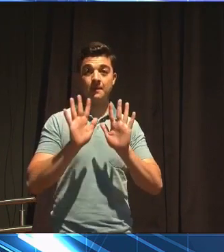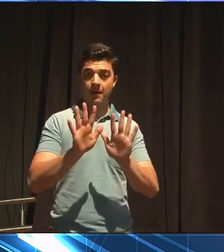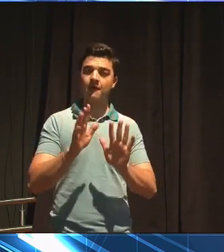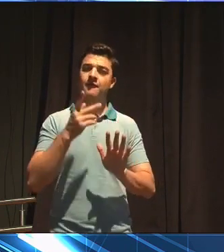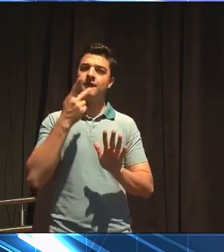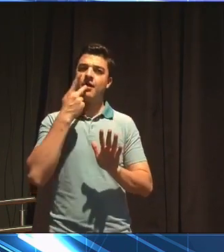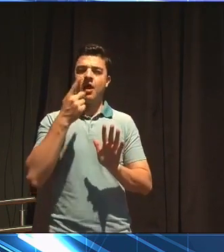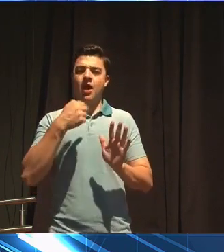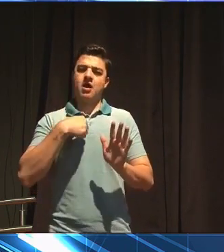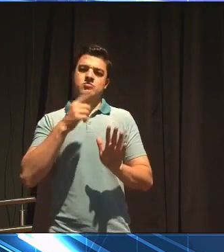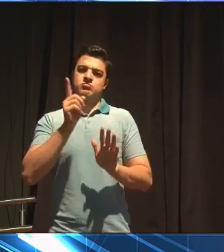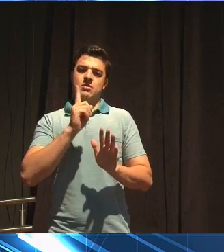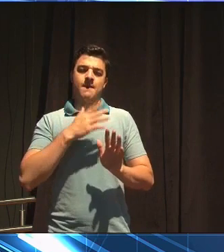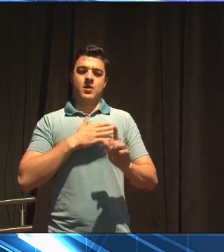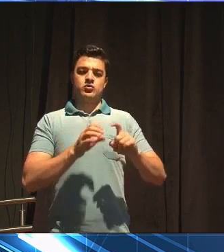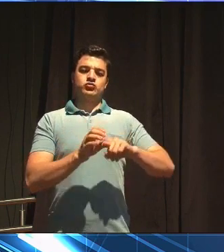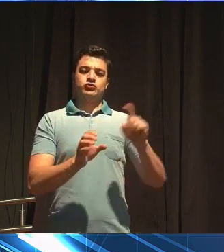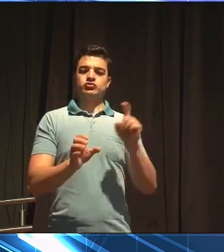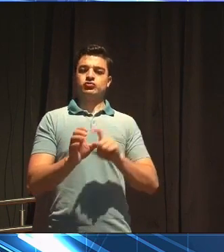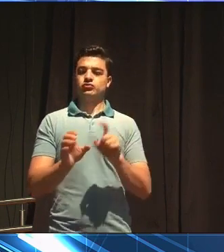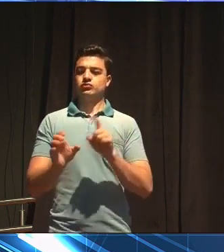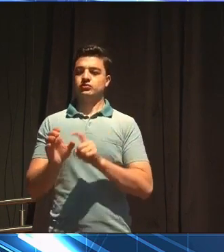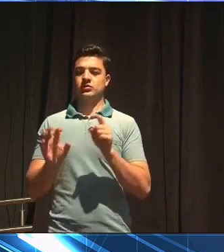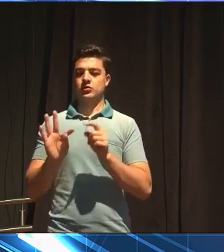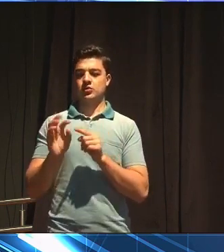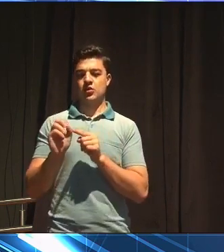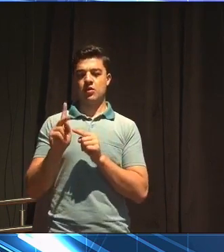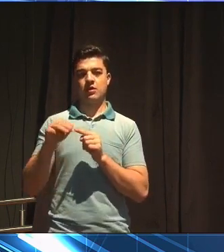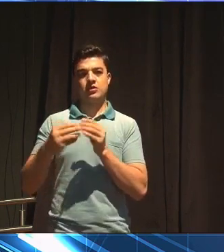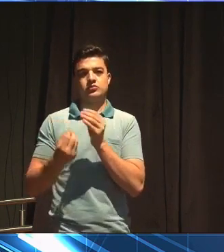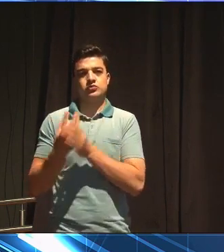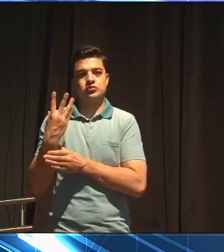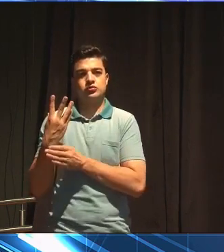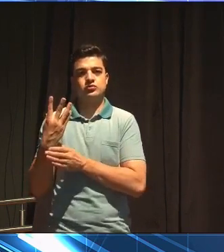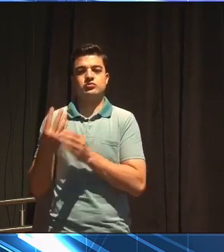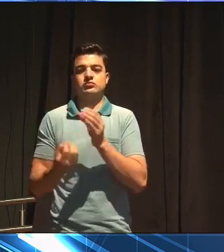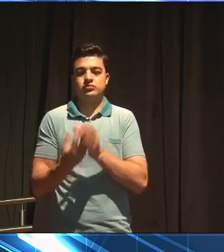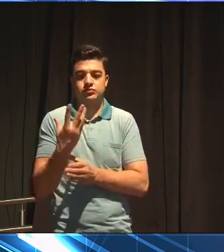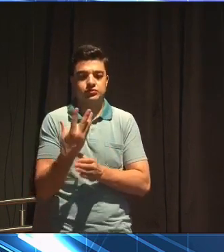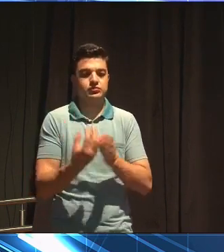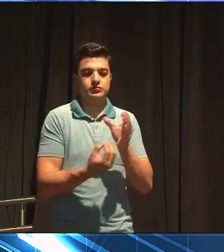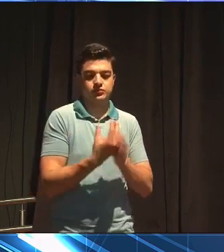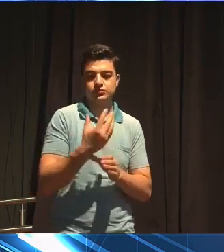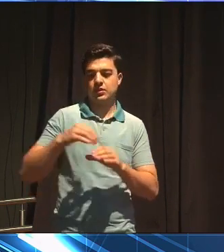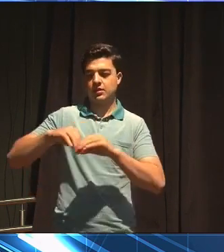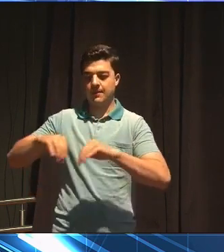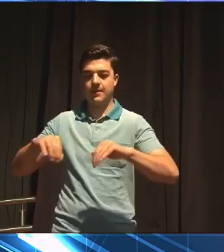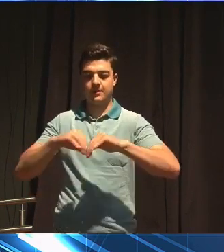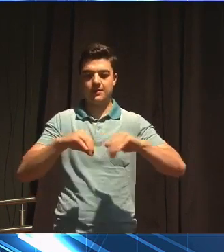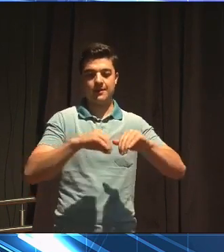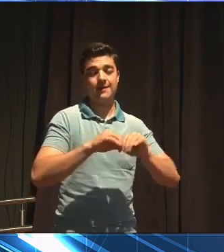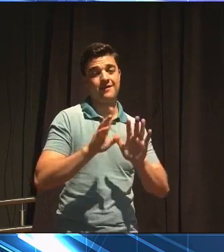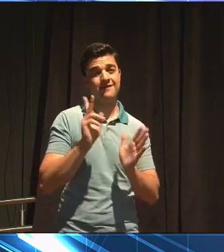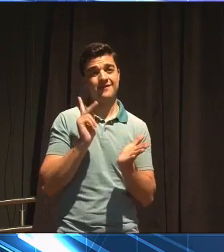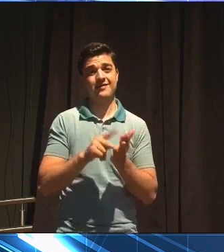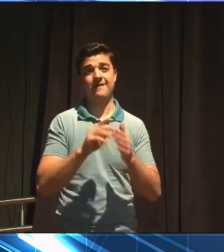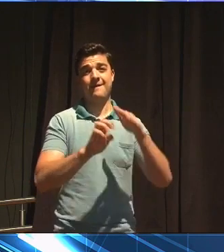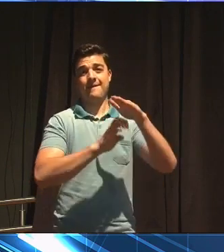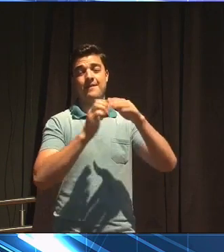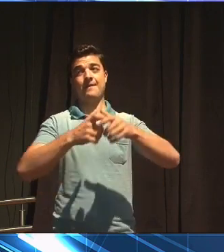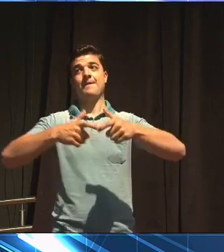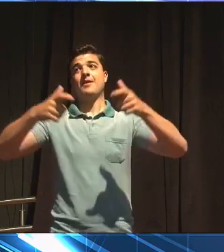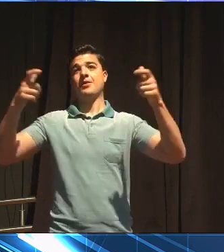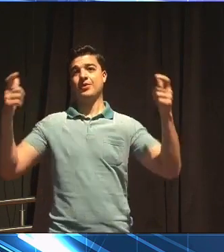token aqui, vem aqui tudo bonitinho. Gente, no dia a dia, nas empresas, um monte de gente vai quebrar as regras, e a realidade é que um monte de API vai